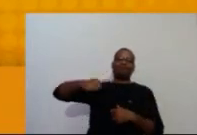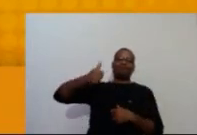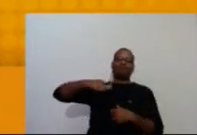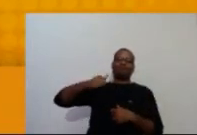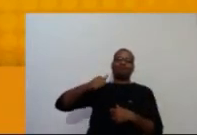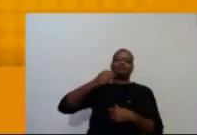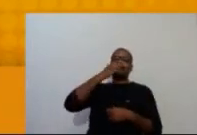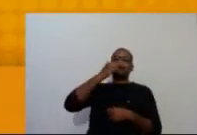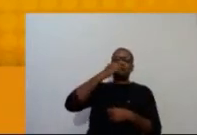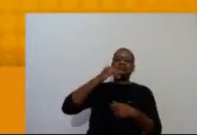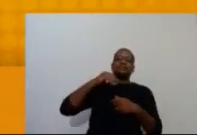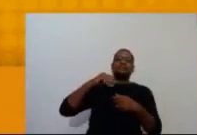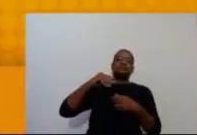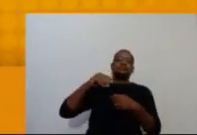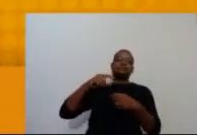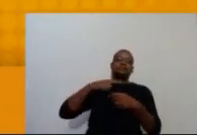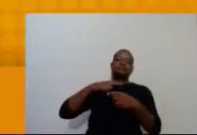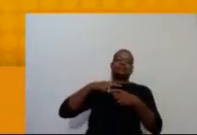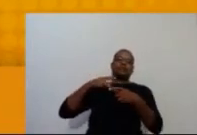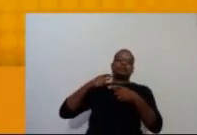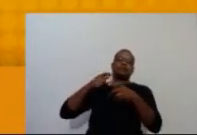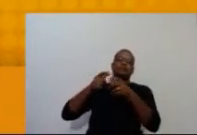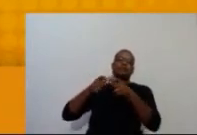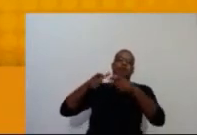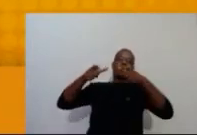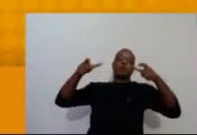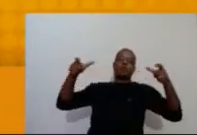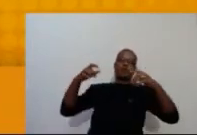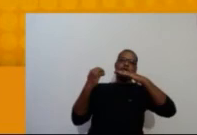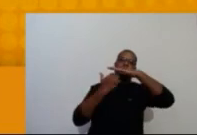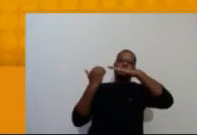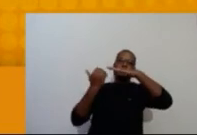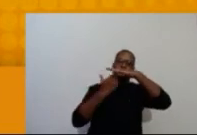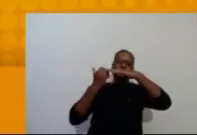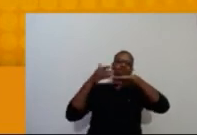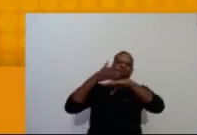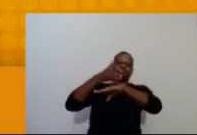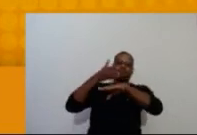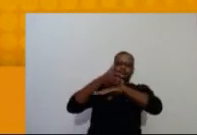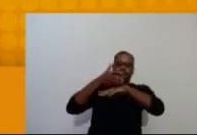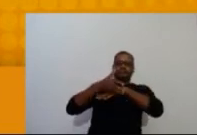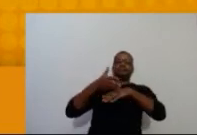entrando nesse mercado, eu posso dizer assim,